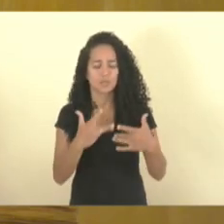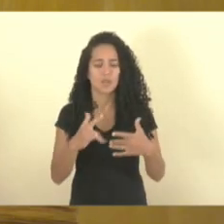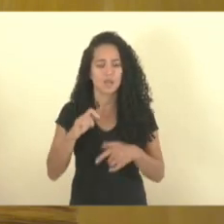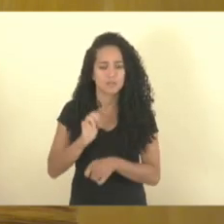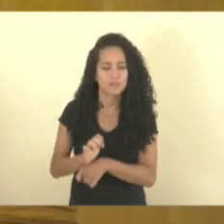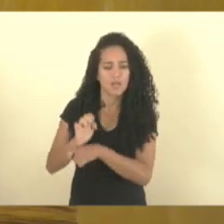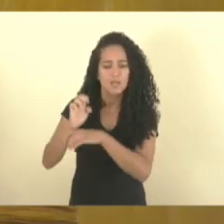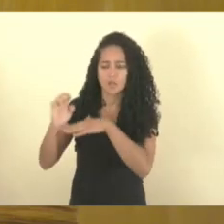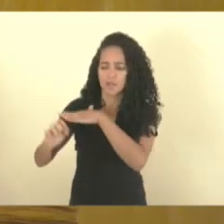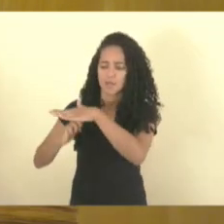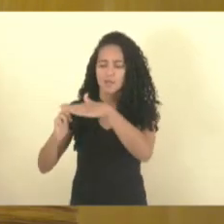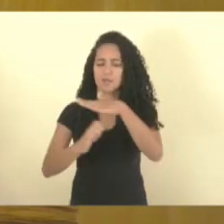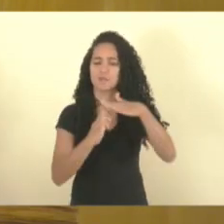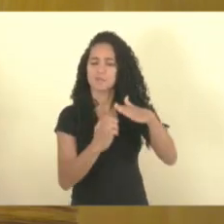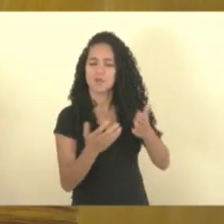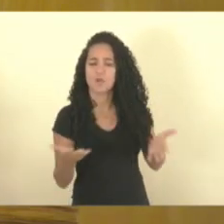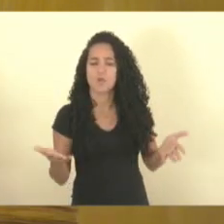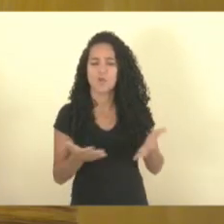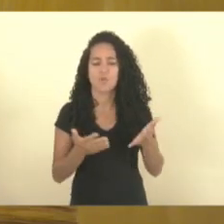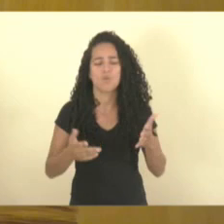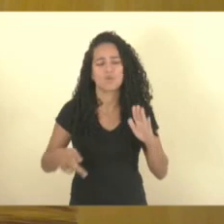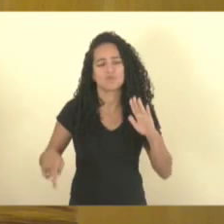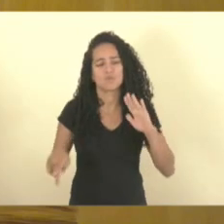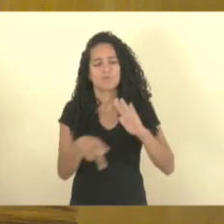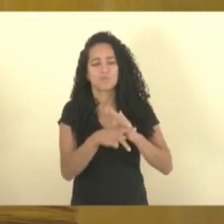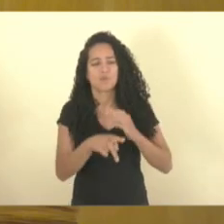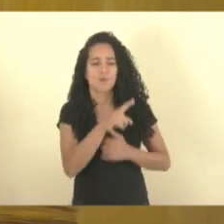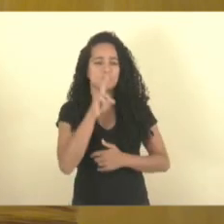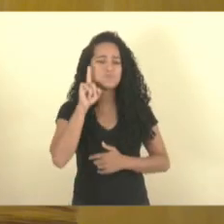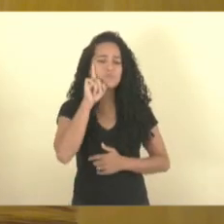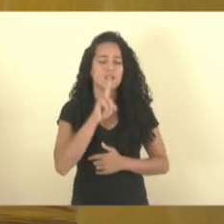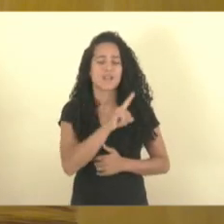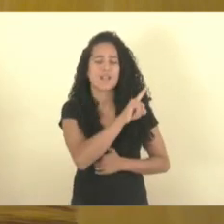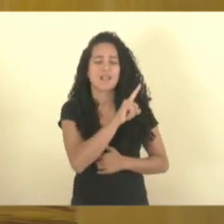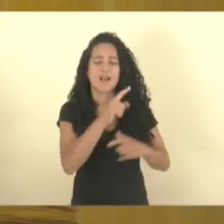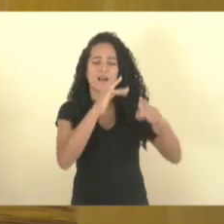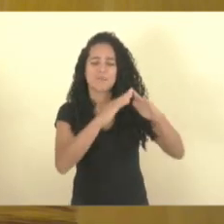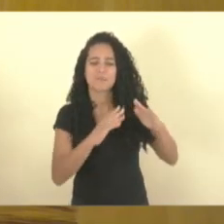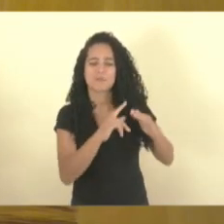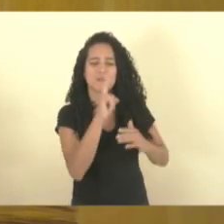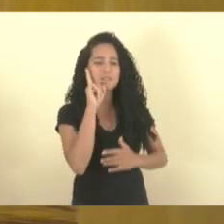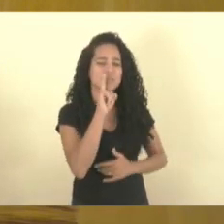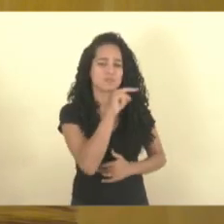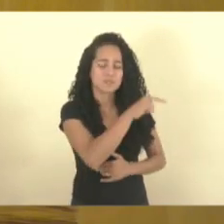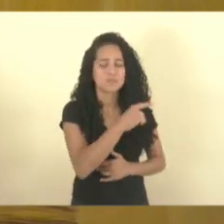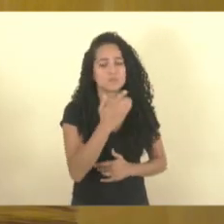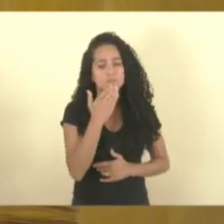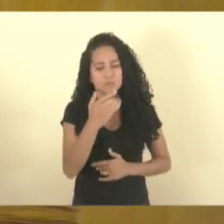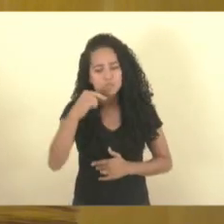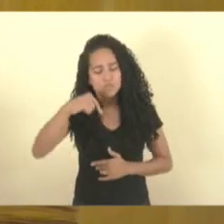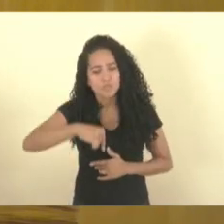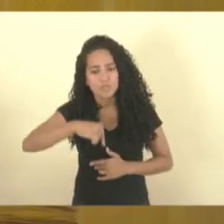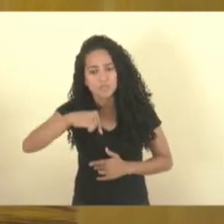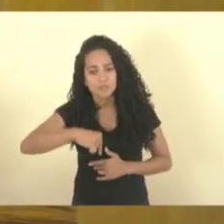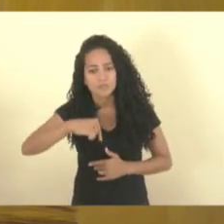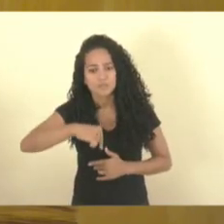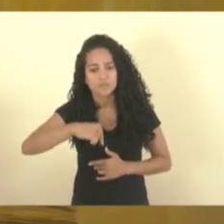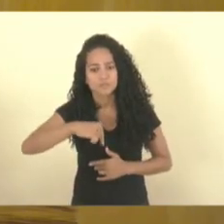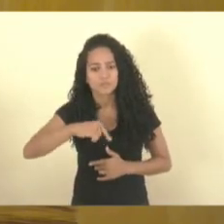empresários, hoje com cidadania americana, estão pedindo apoio desta casa,